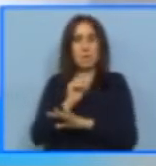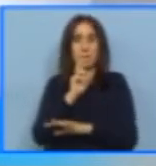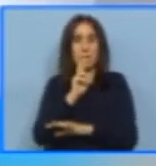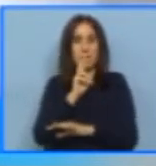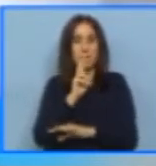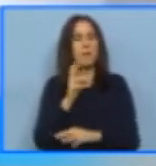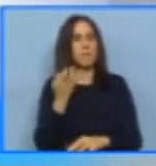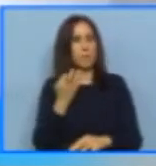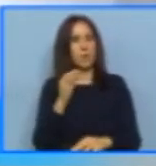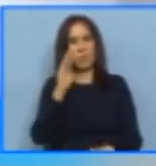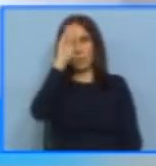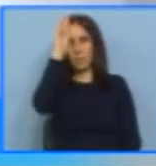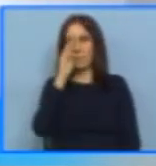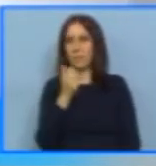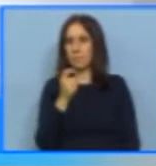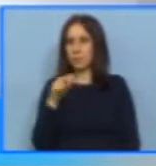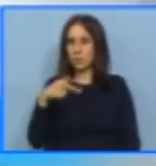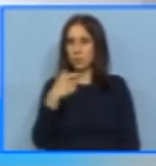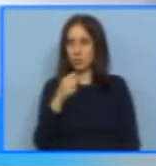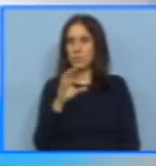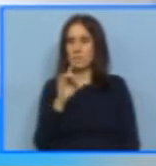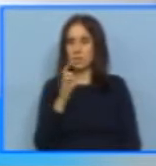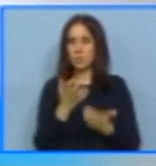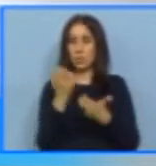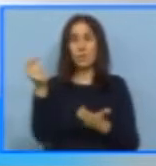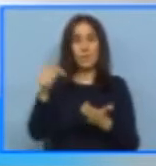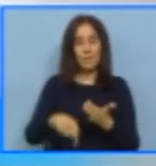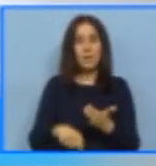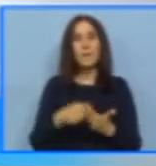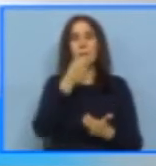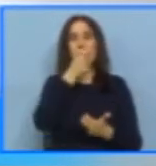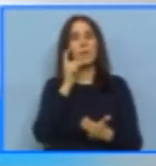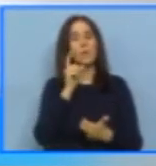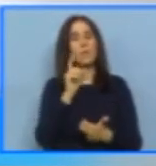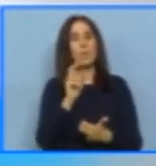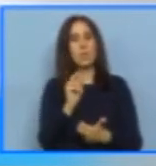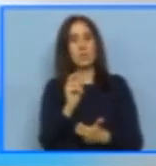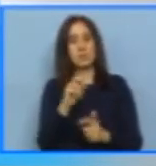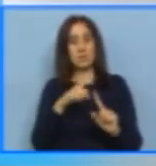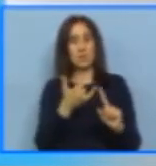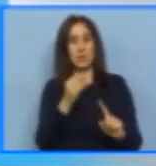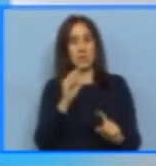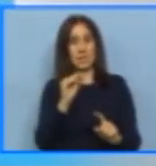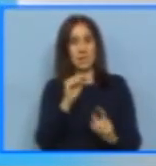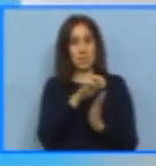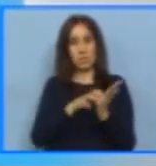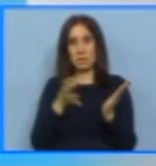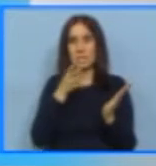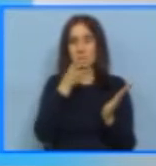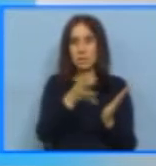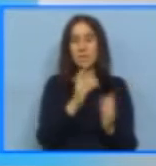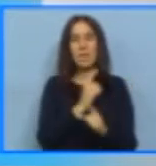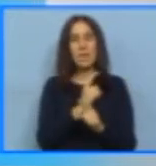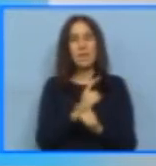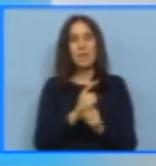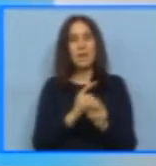foi valorizado pelo Papa Bento XVI quando cá veio, na homilia do 13 de maio de 2010, que à volta destes três